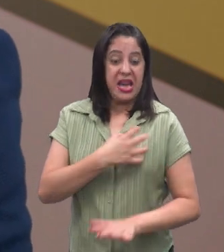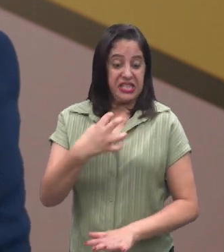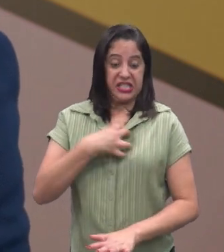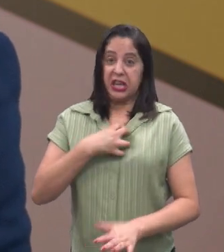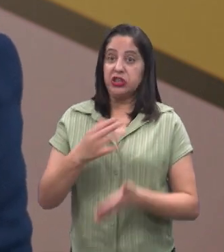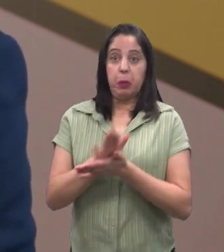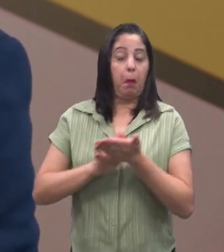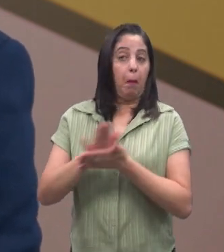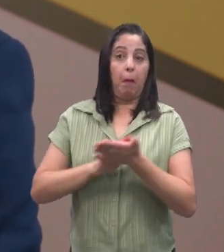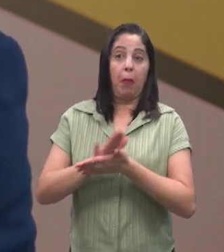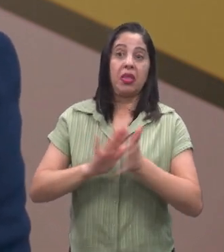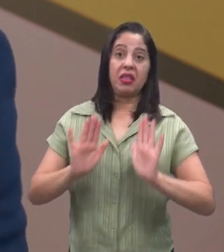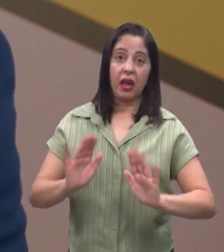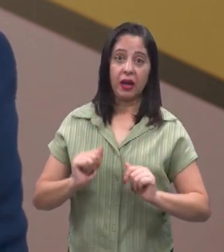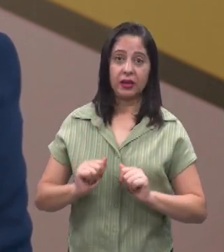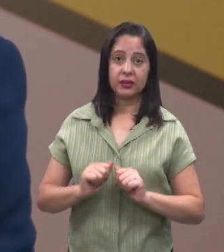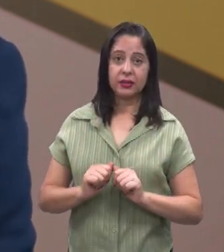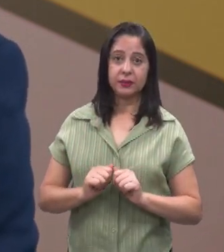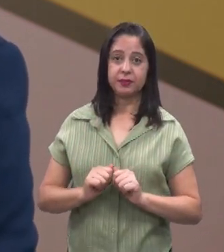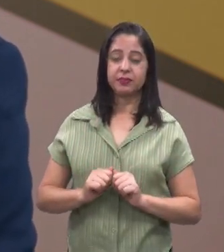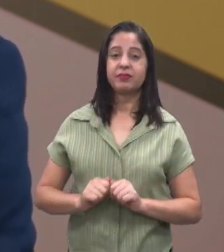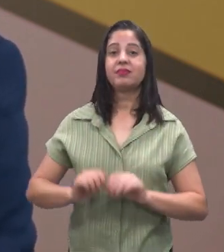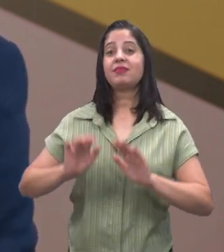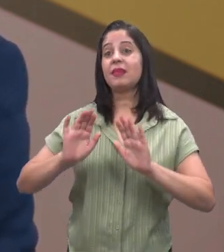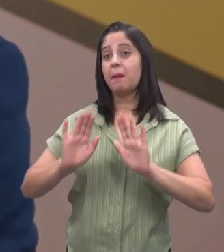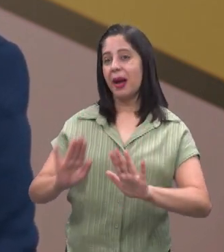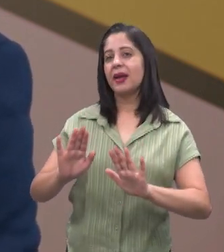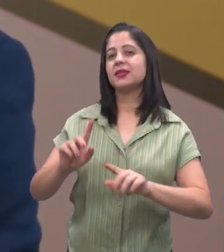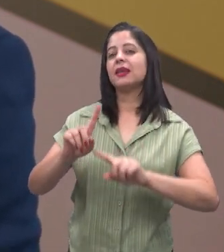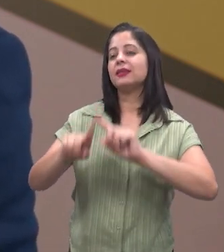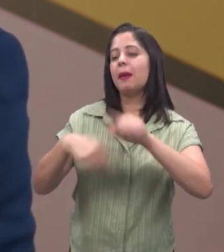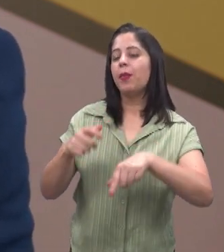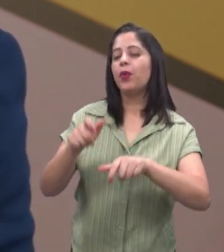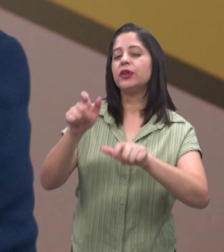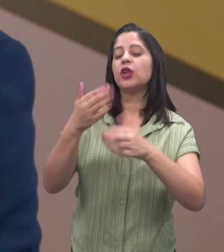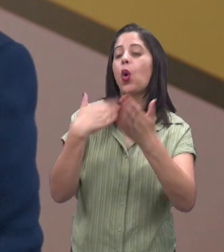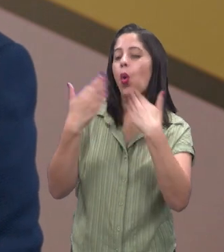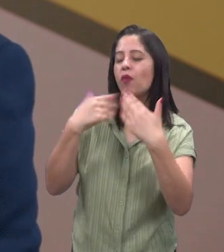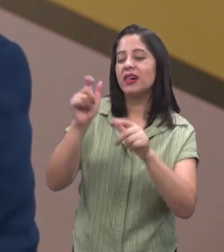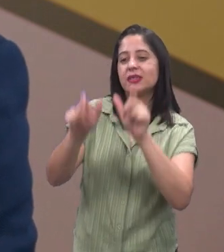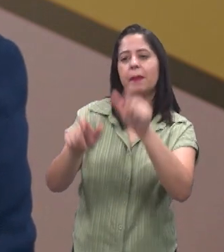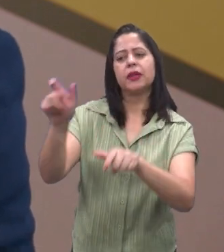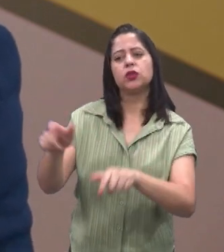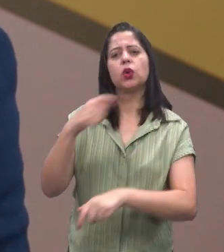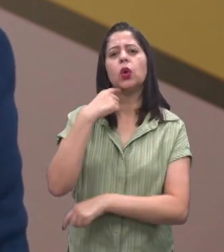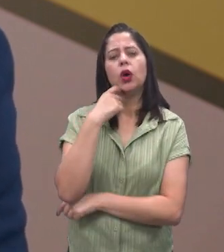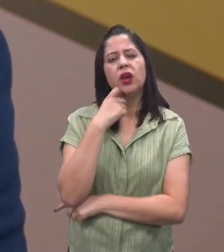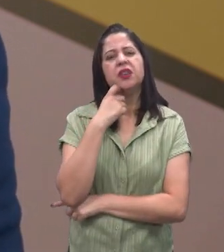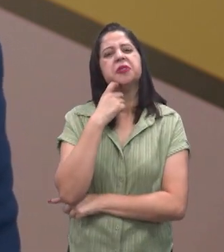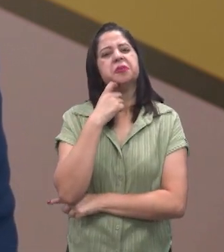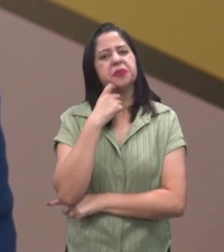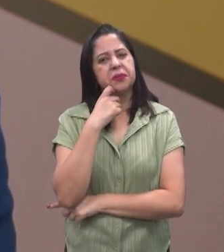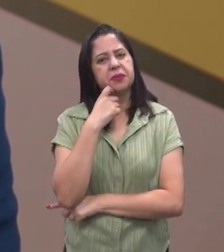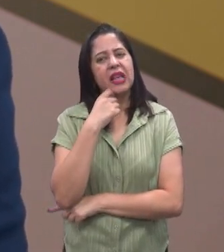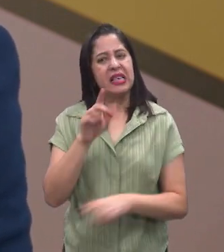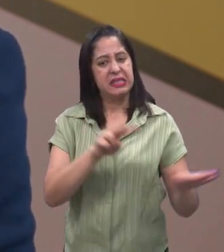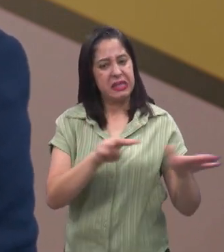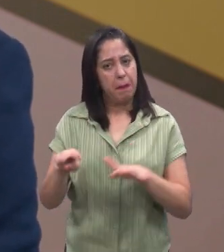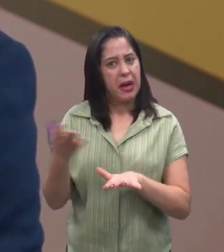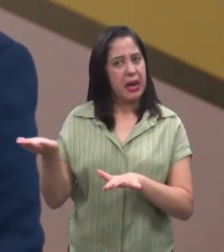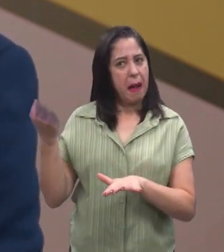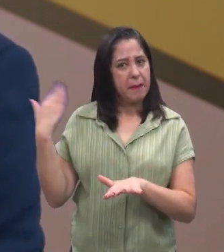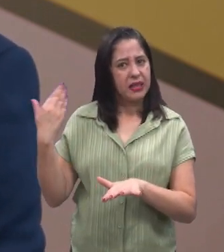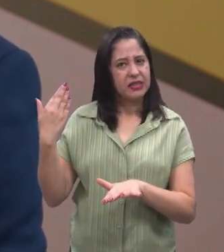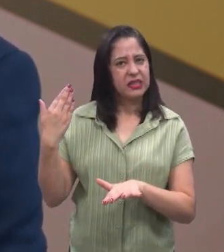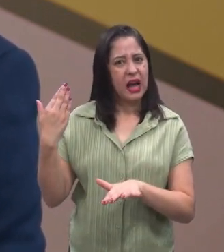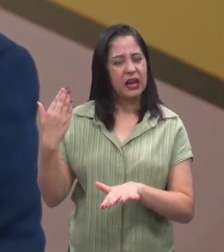ela tem um infarto. Porém, quando você vai conversar com as pessoas que infartaram, boa parte delas falam, quer saber? Semana passada eu